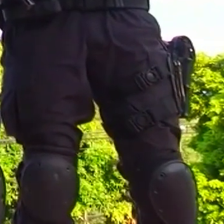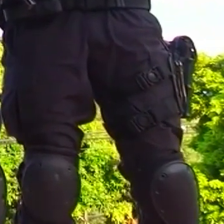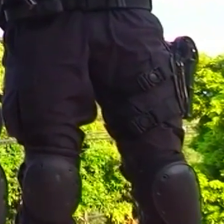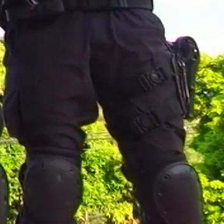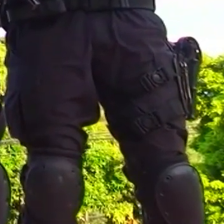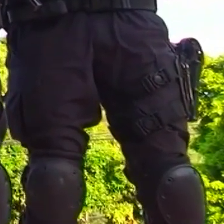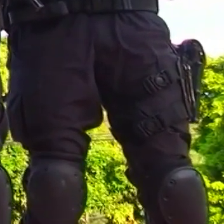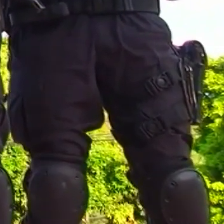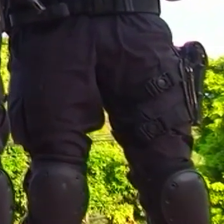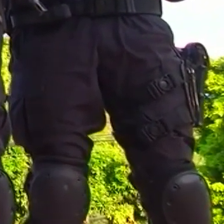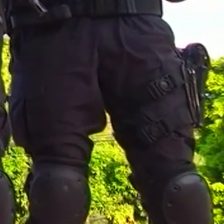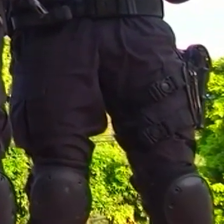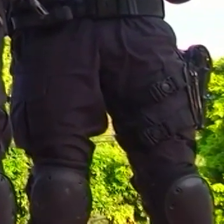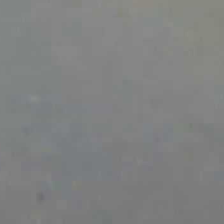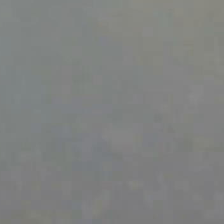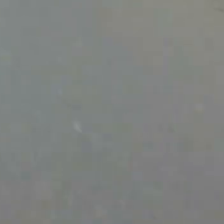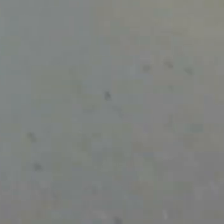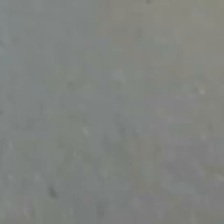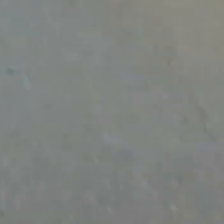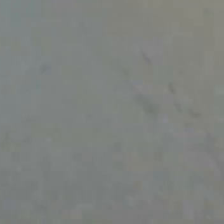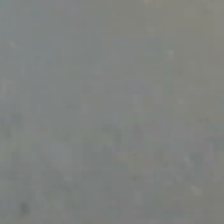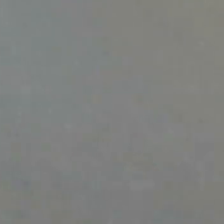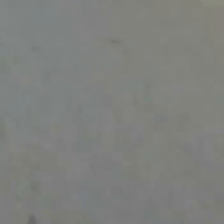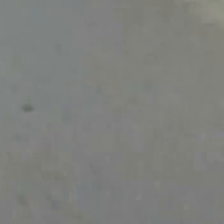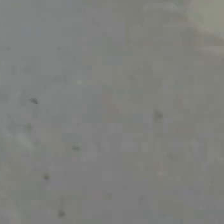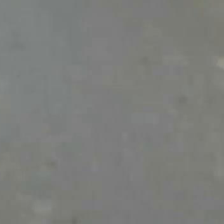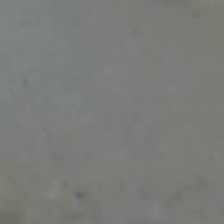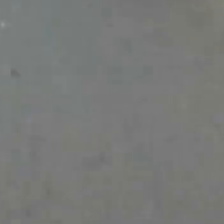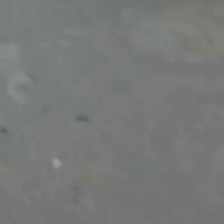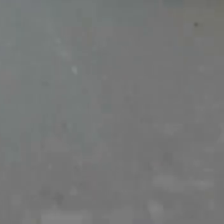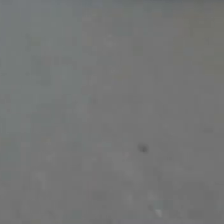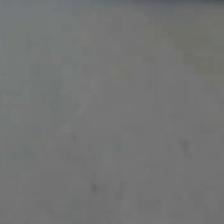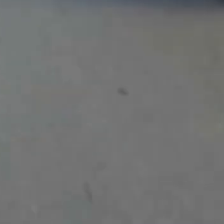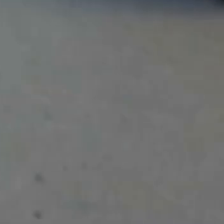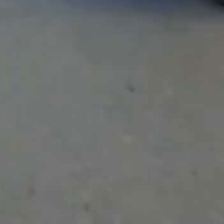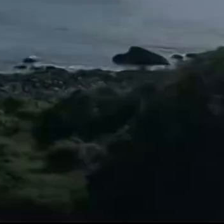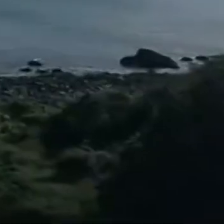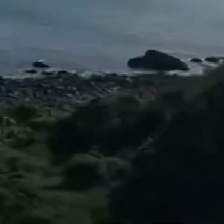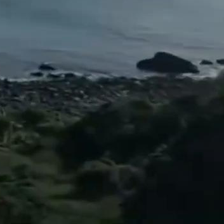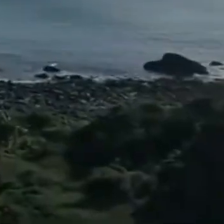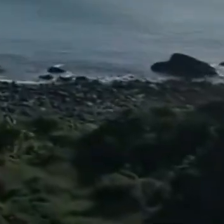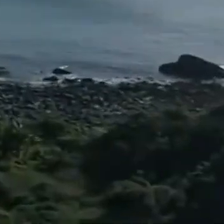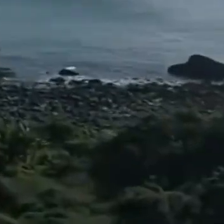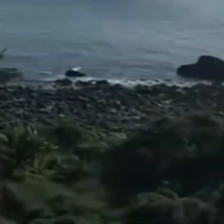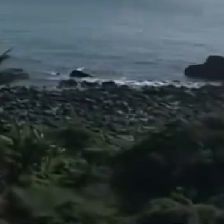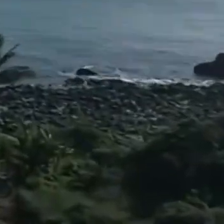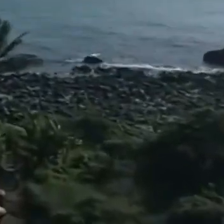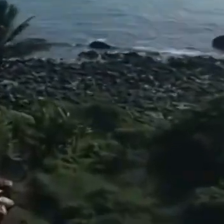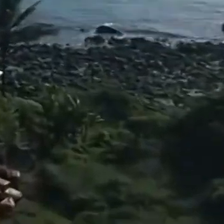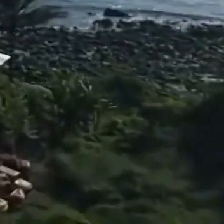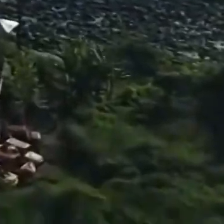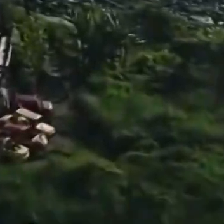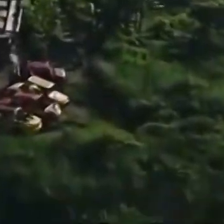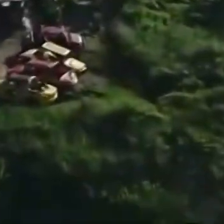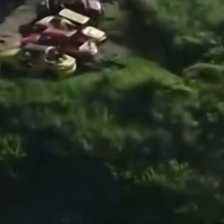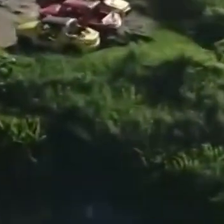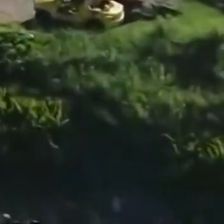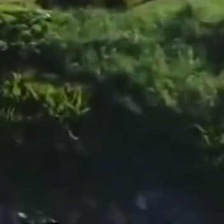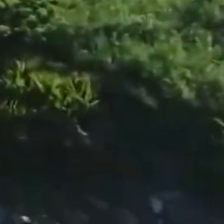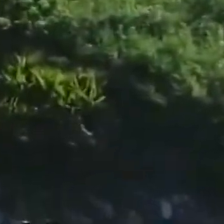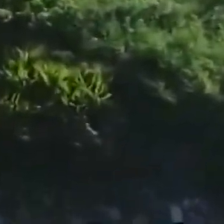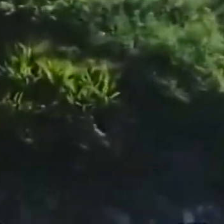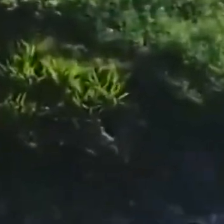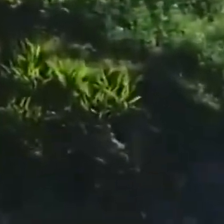à diversidade de seu povo. Porque nosso pacto é pela vida e por todos os pernambucanos.